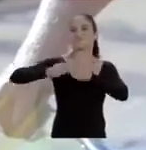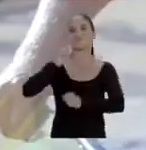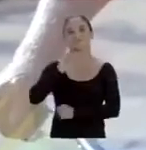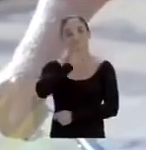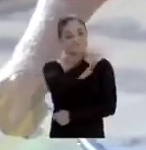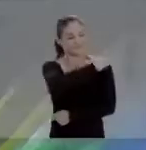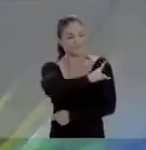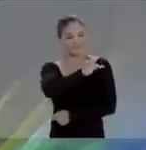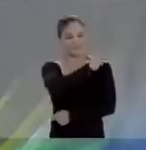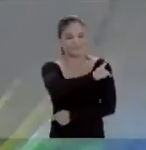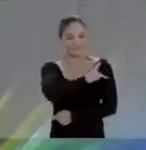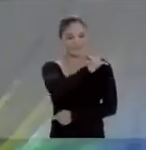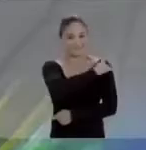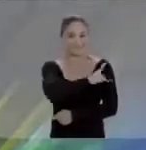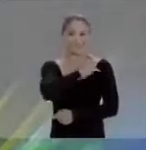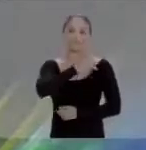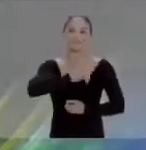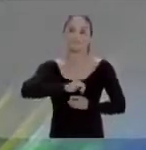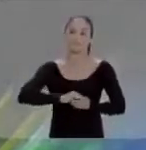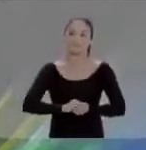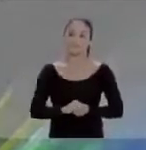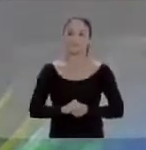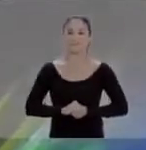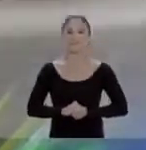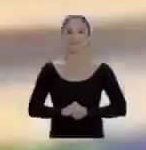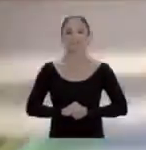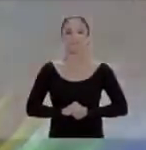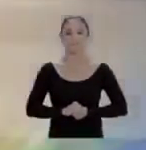Primeiro que luta é o Piauí.